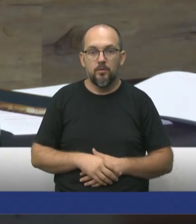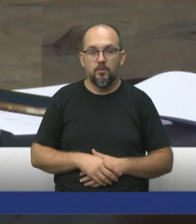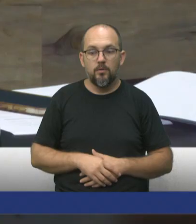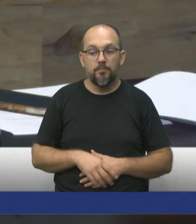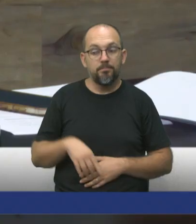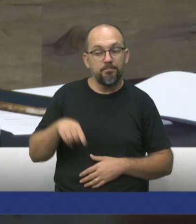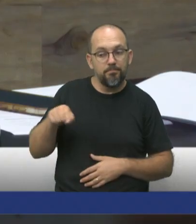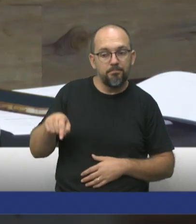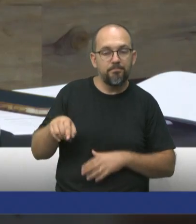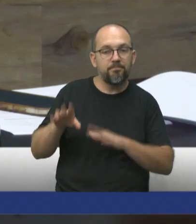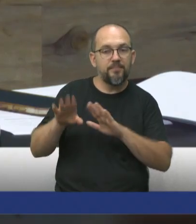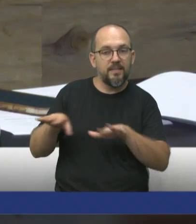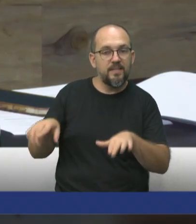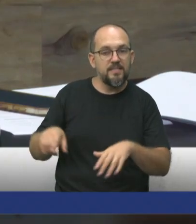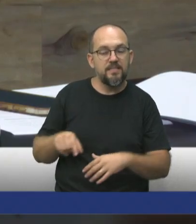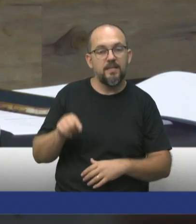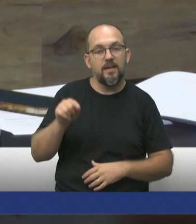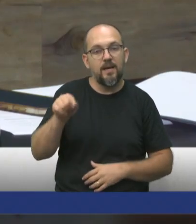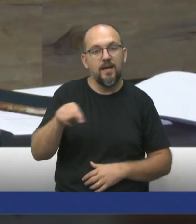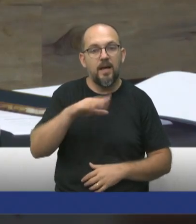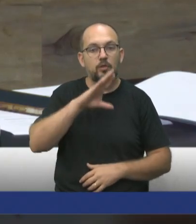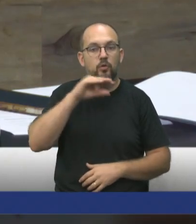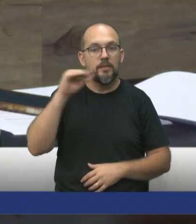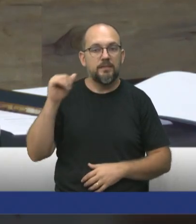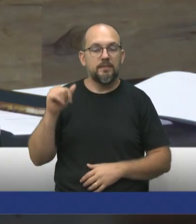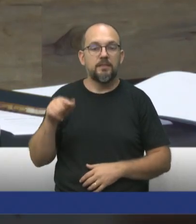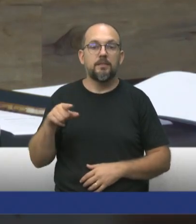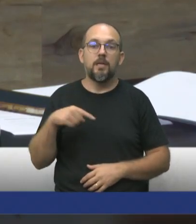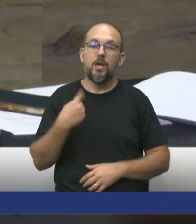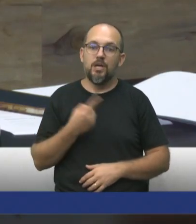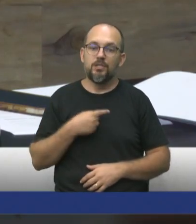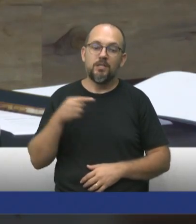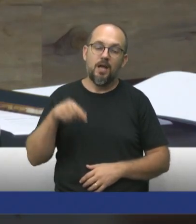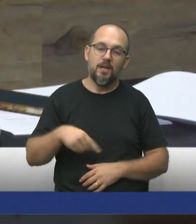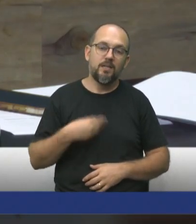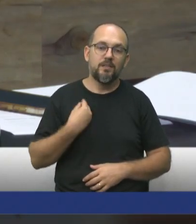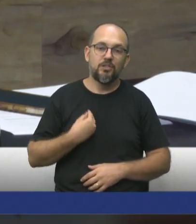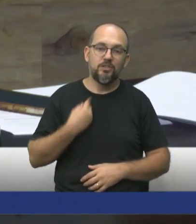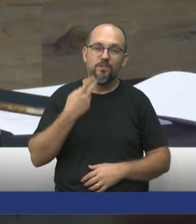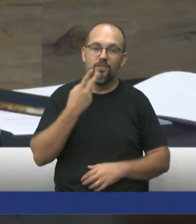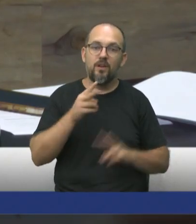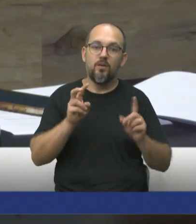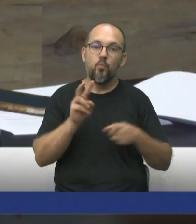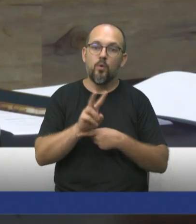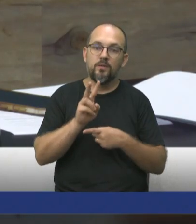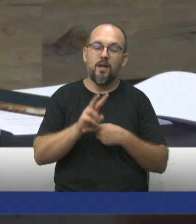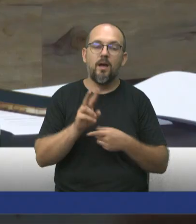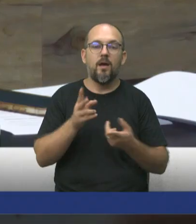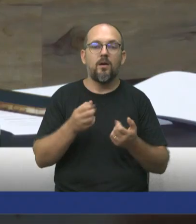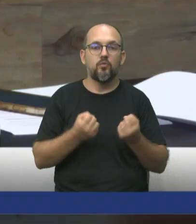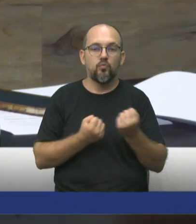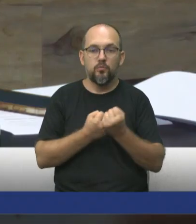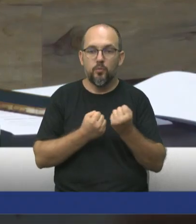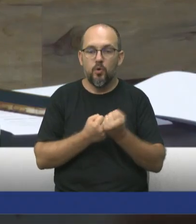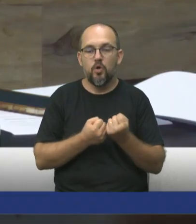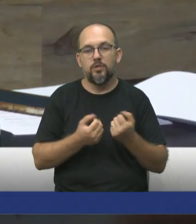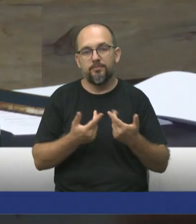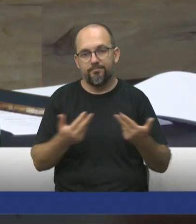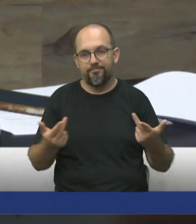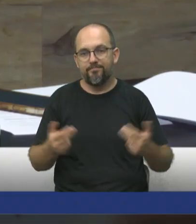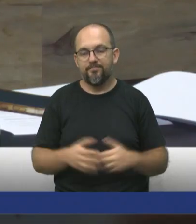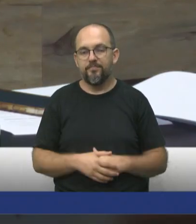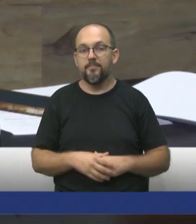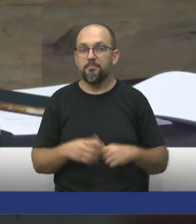aquela criança, para aquele adolescente que tanto a gente está aqui falando em cuidar, proteger, dar suporte e tudo mais. Eu acho que é